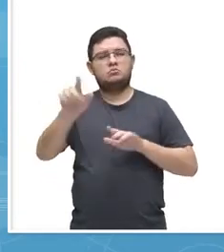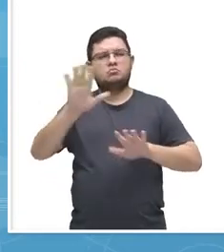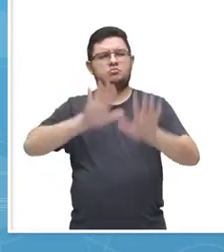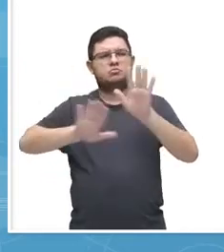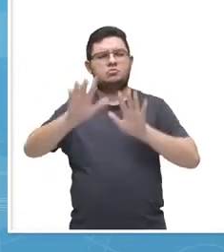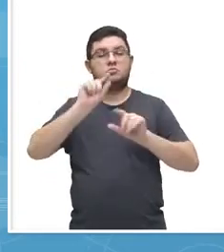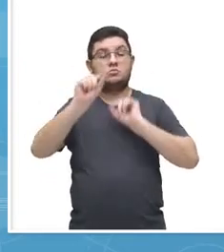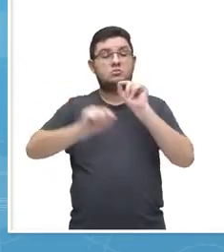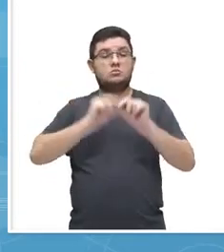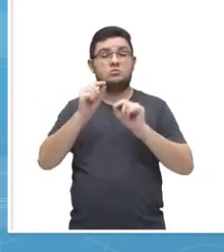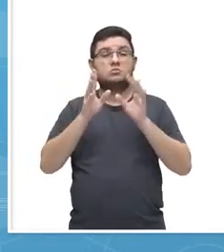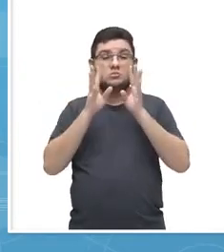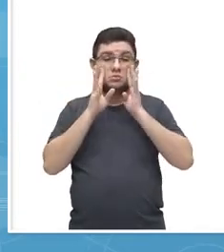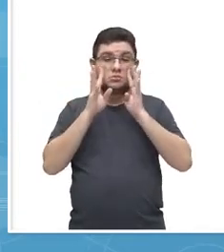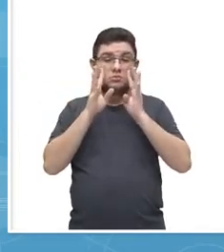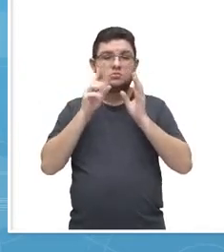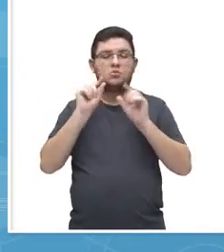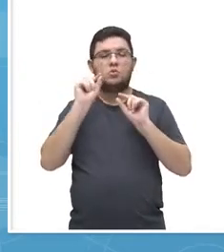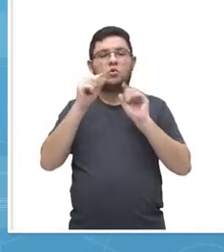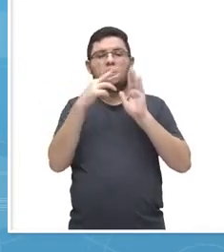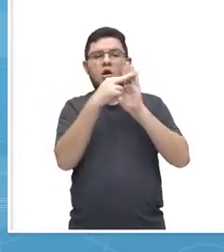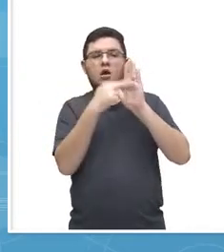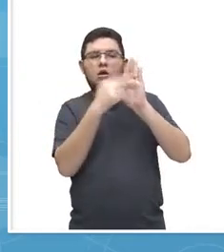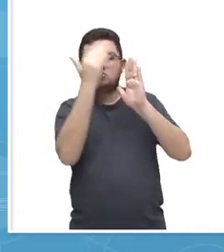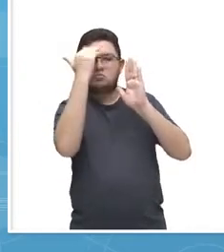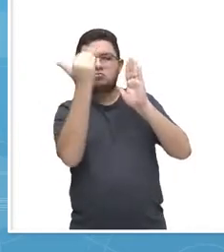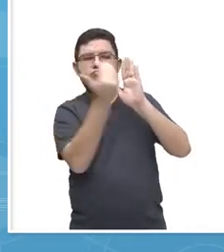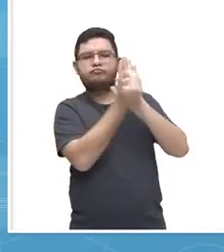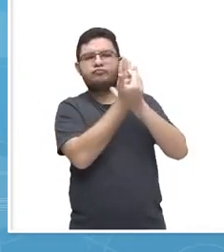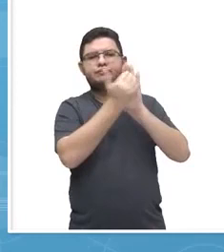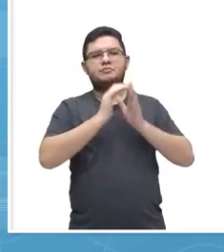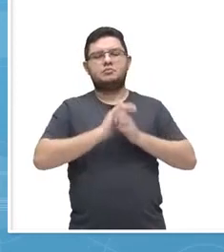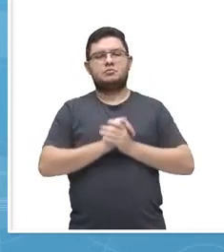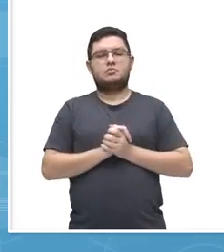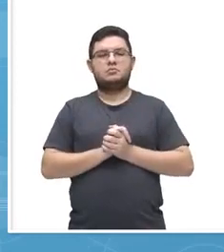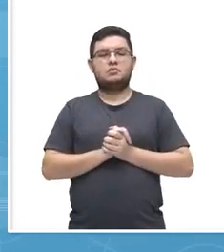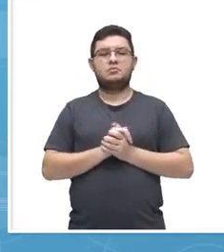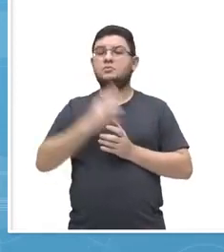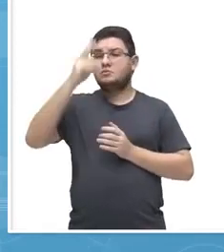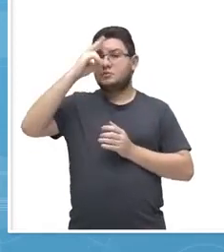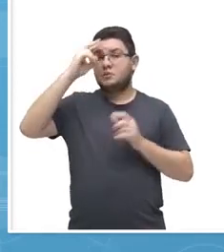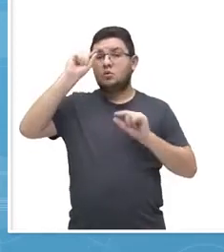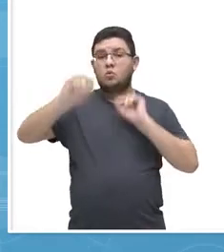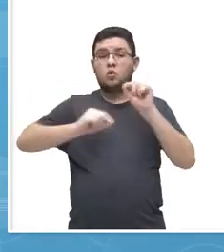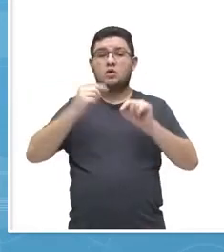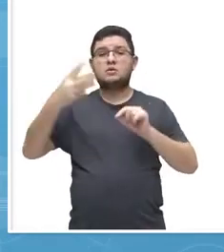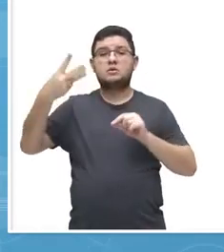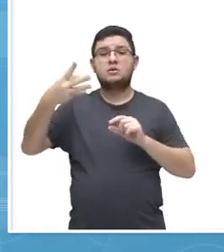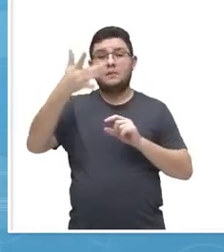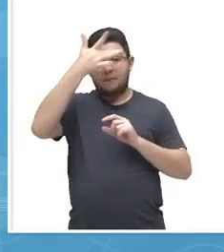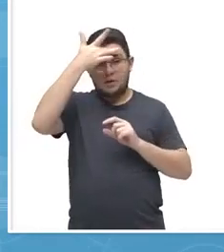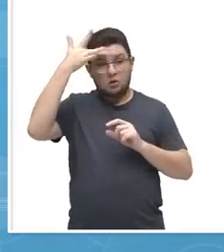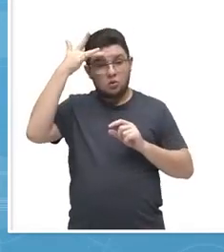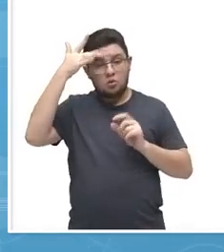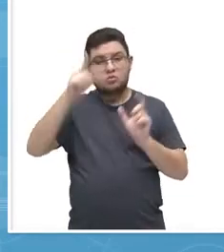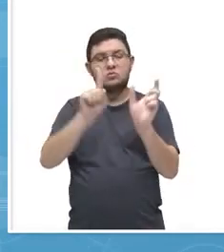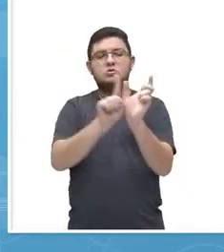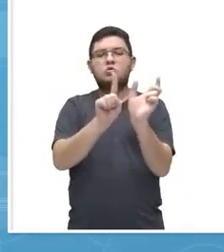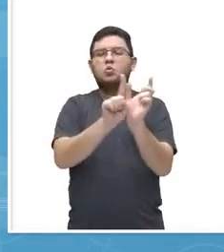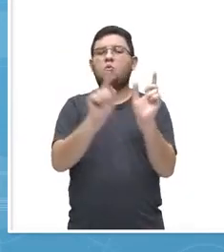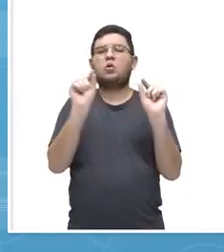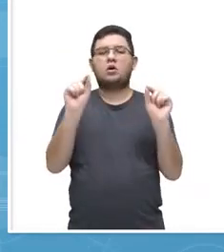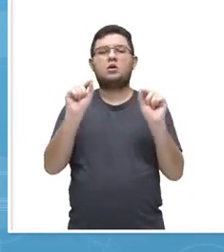possa ficar alerta em relação a esses pequenos detalhes. Então lembrando, quem é a terceira pessoa do singular? Aqui nós temos